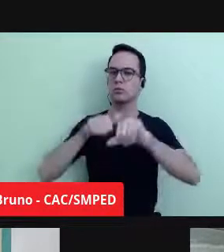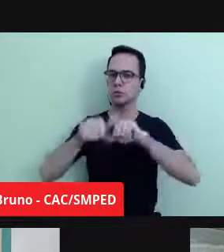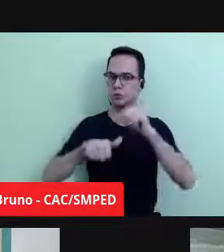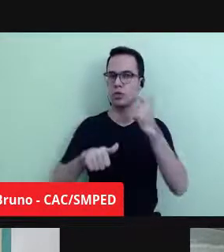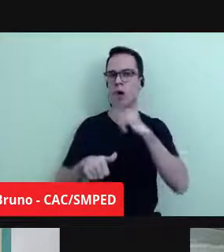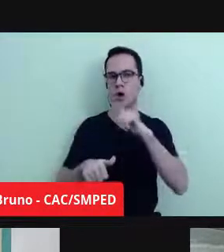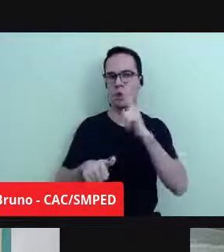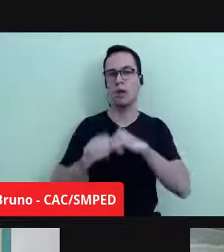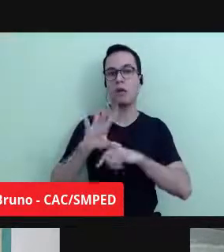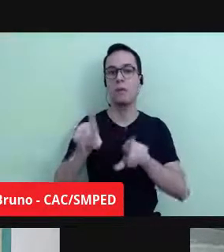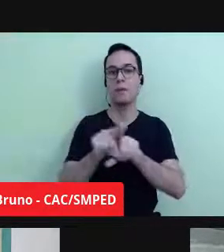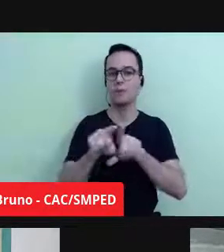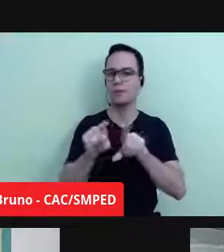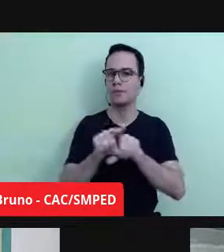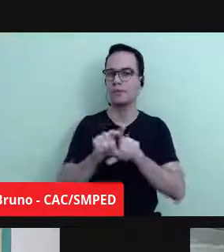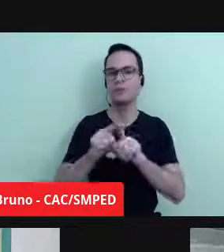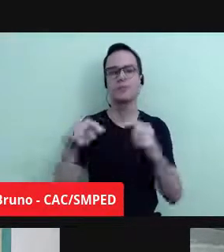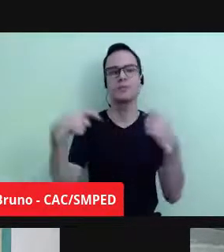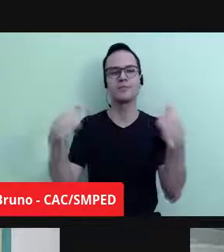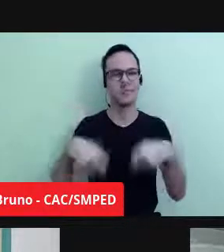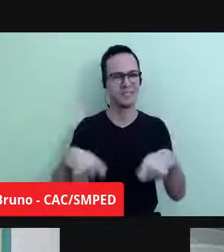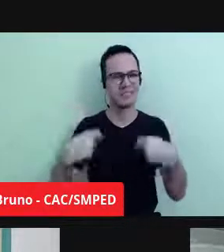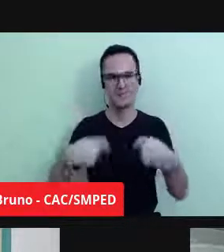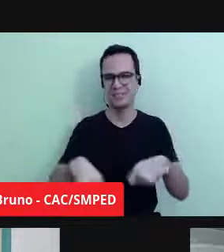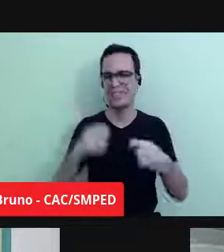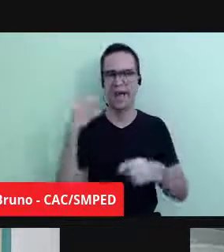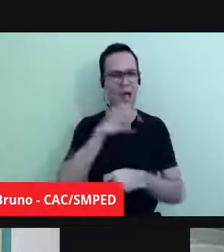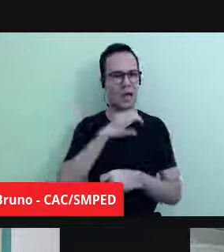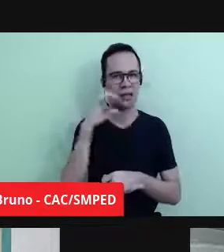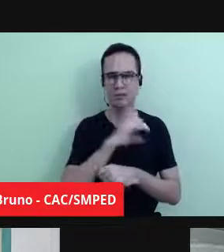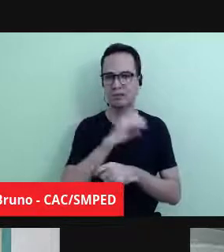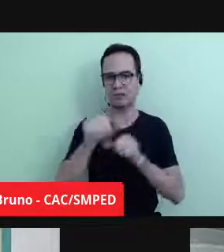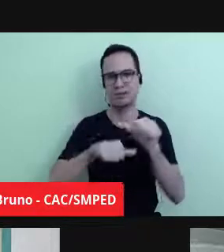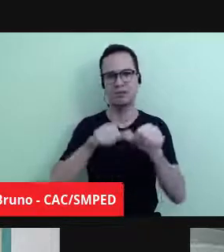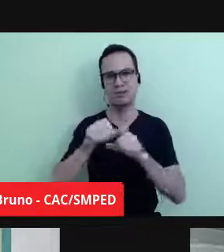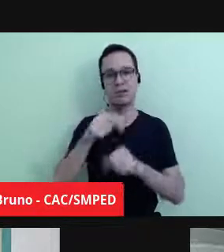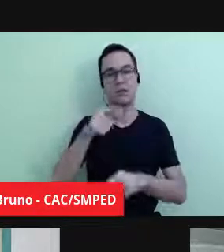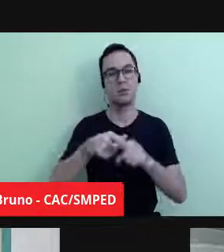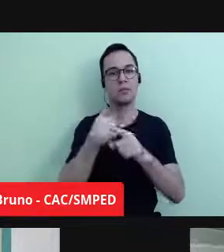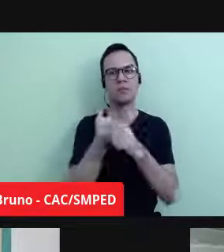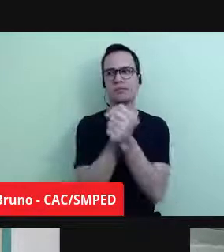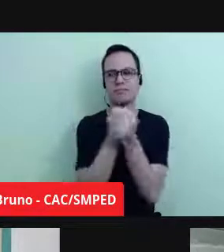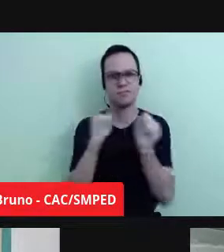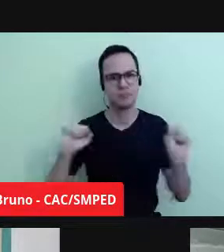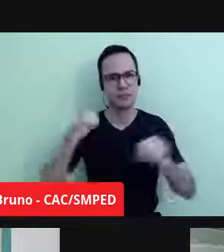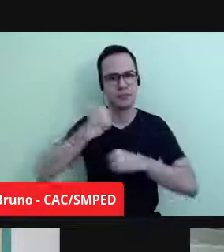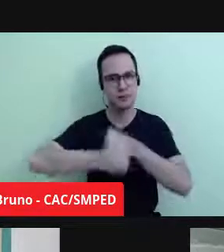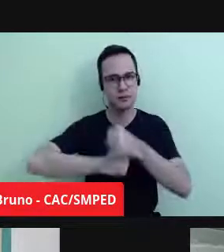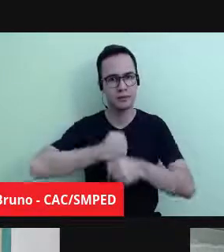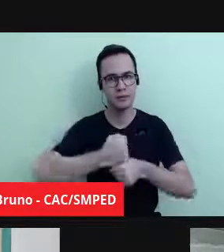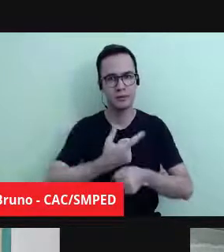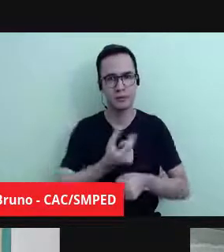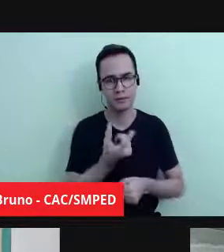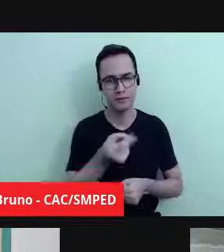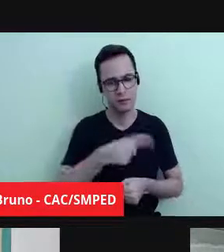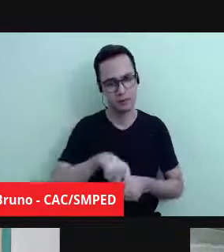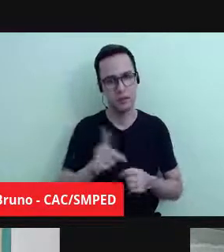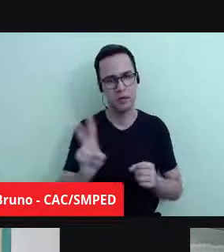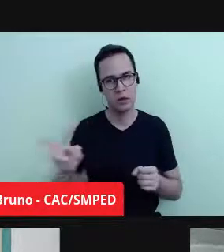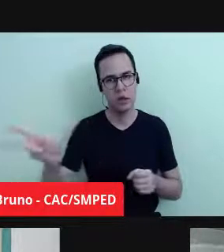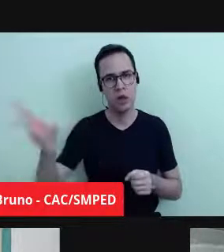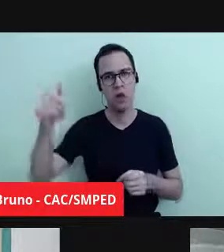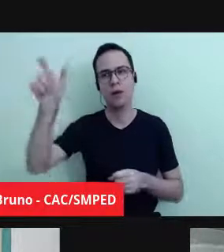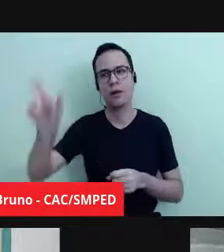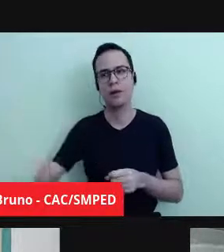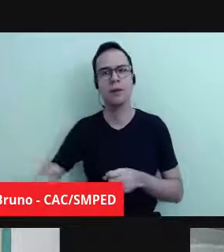só possível, como absolutamente necessário e urgente, porque não é possível que em 2020 a gente continue mantendo pessoas